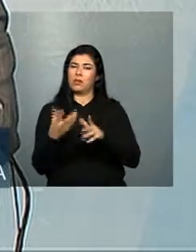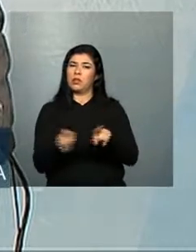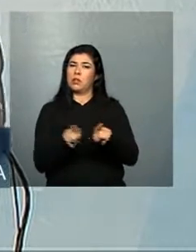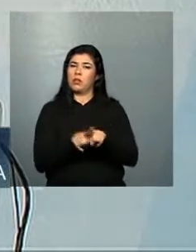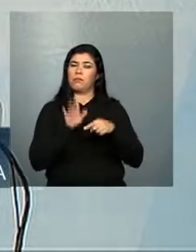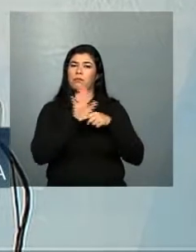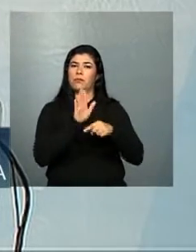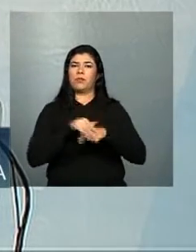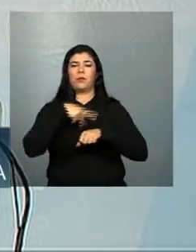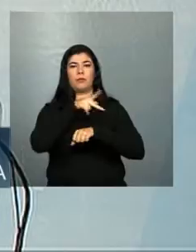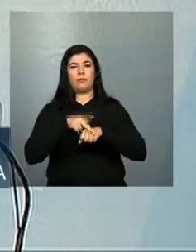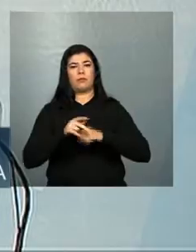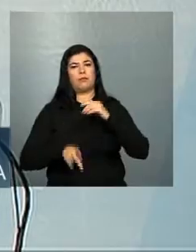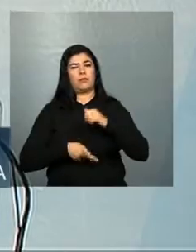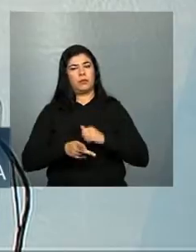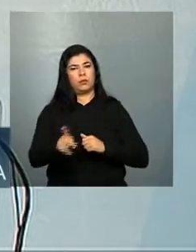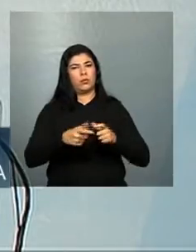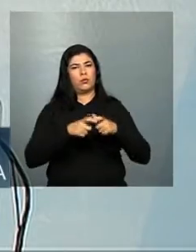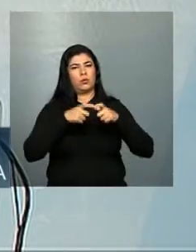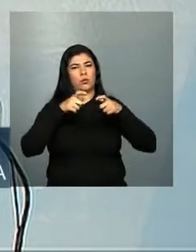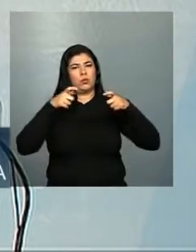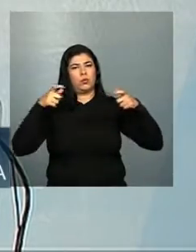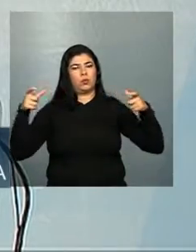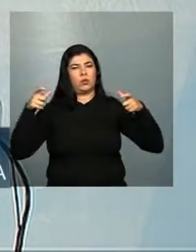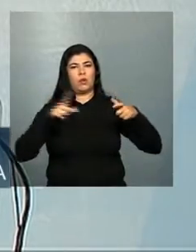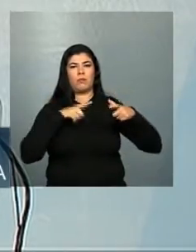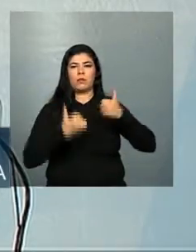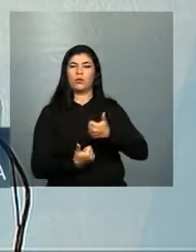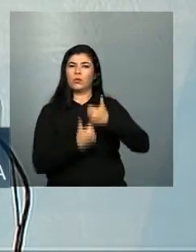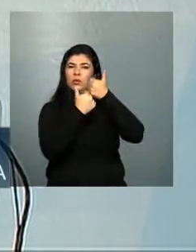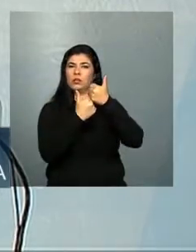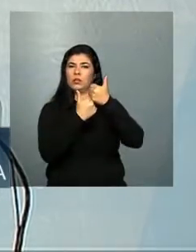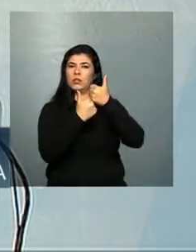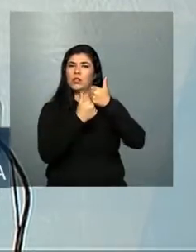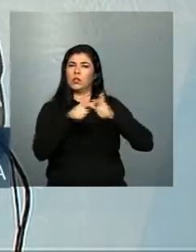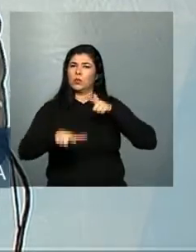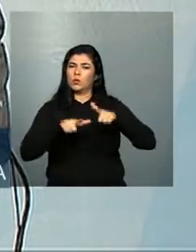que o país cresça para sustentar com o suor do nosso